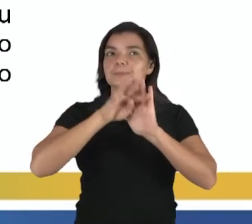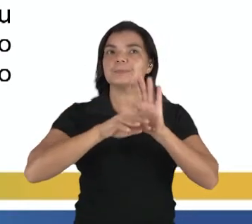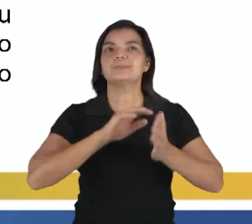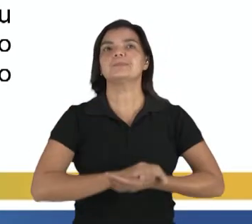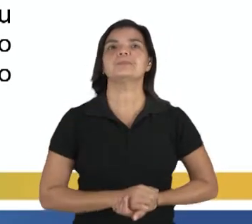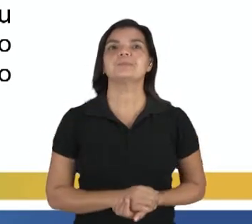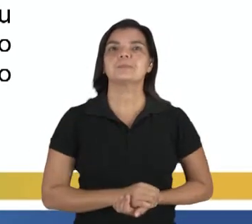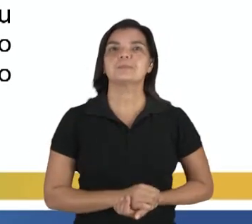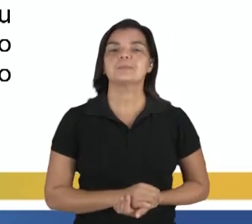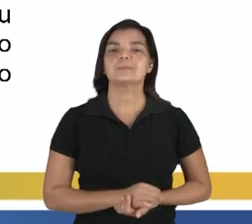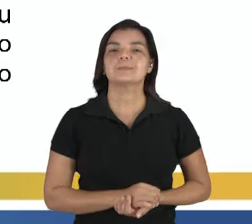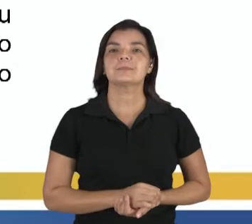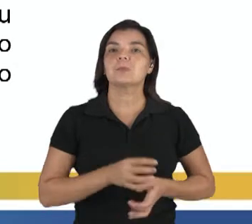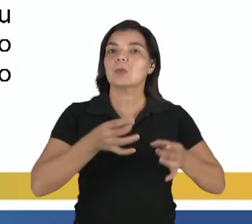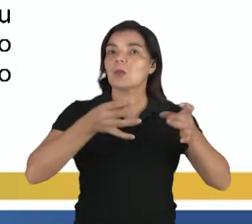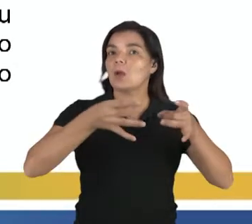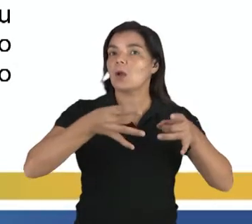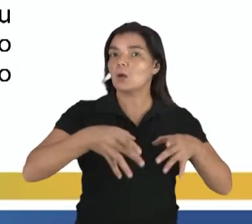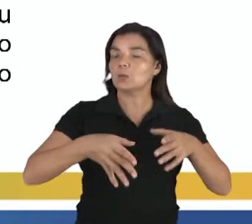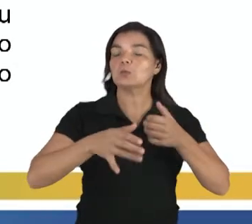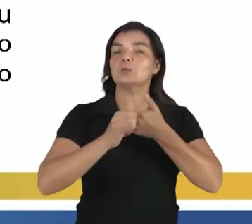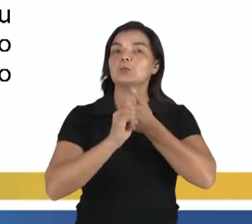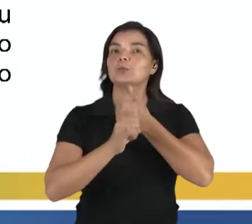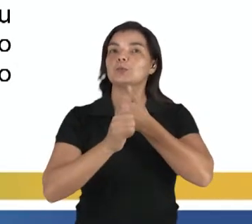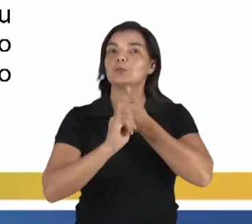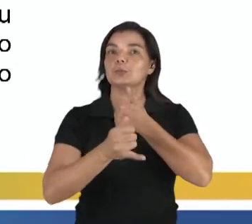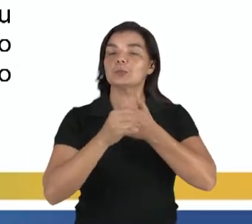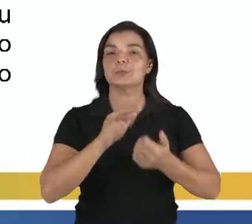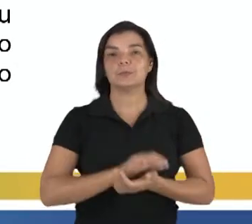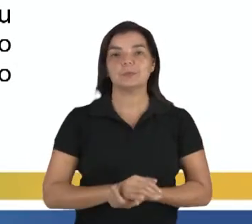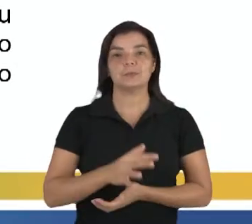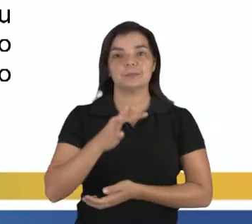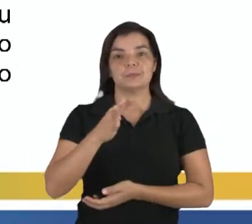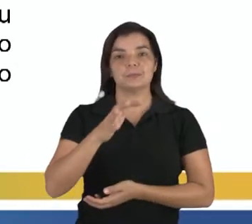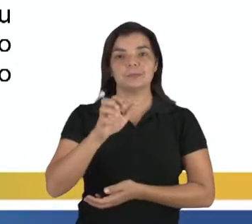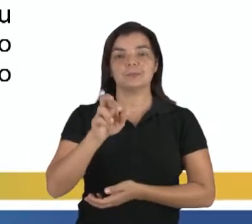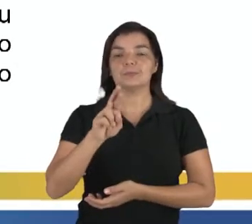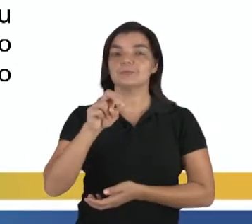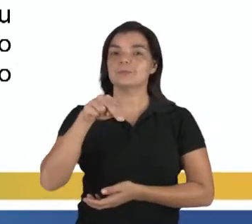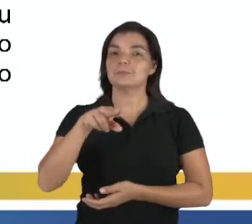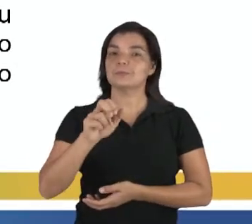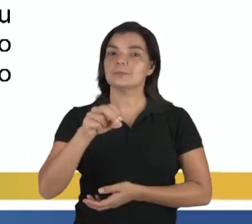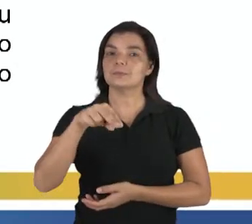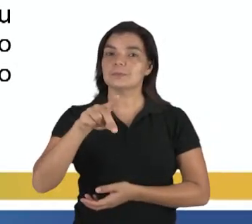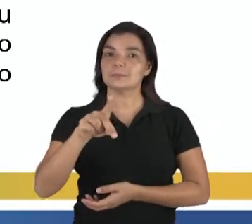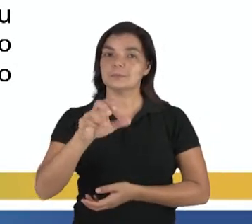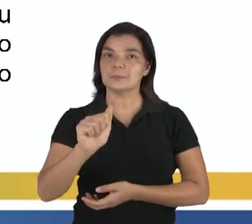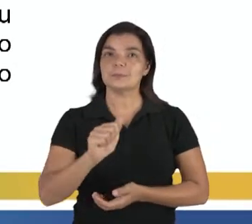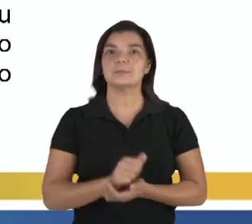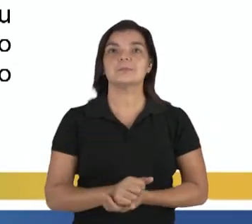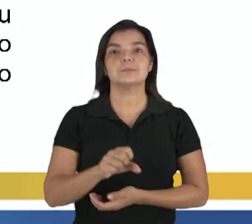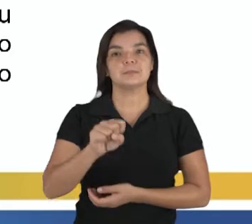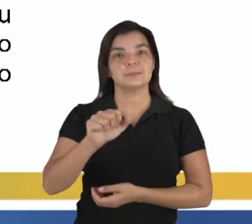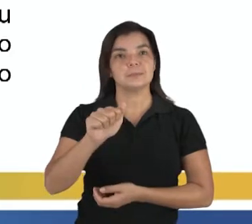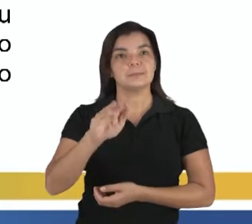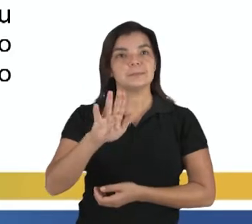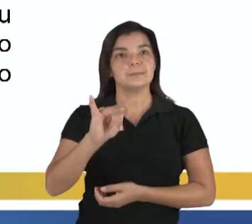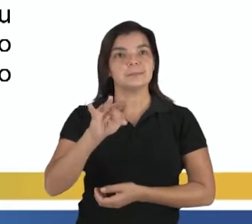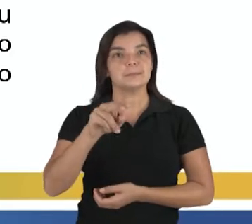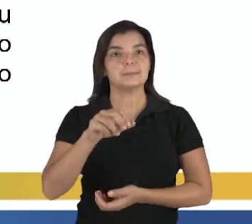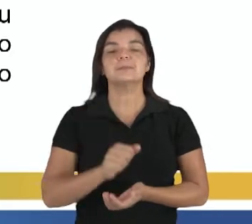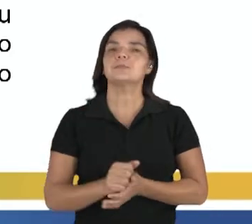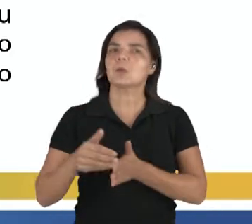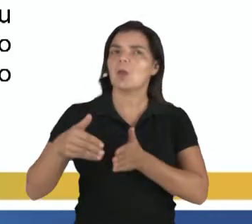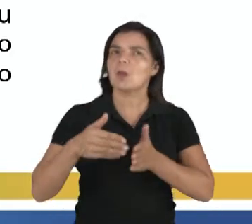texto. A crônica que nós vamos ler hoje é a Última Crônica, escrita por Fernando Sabino.